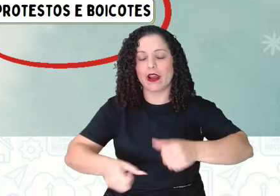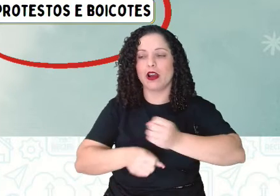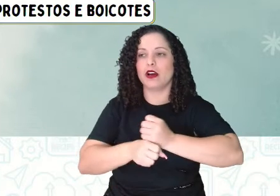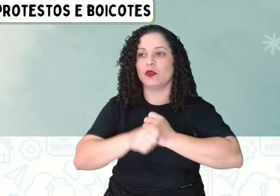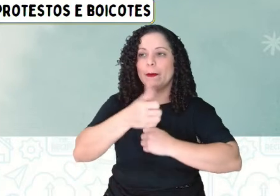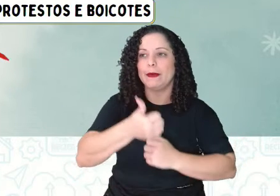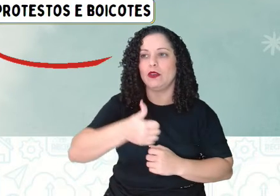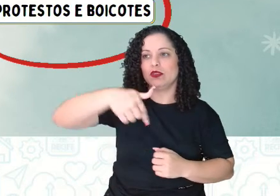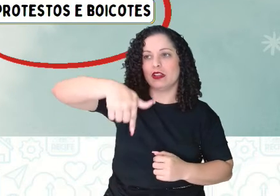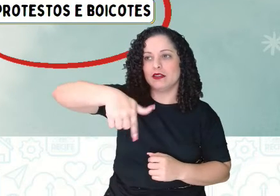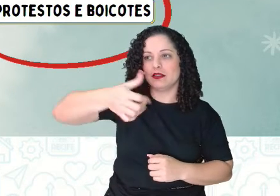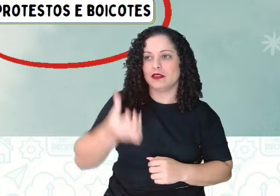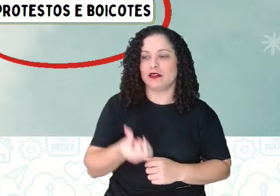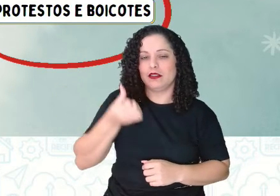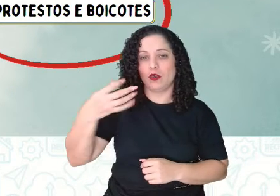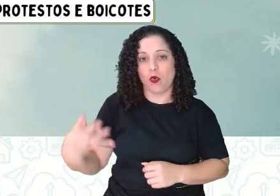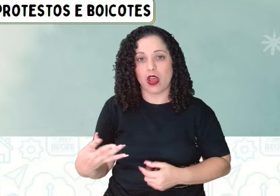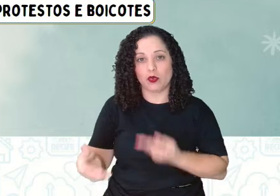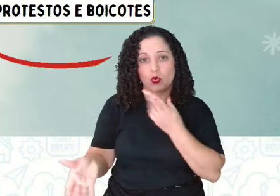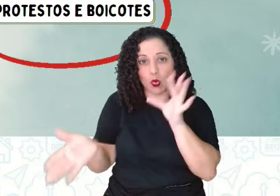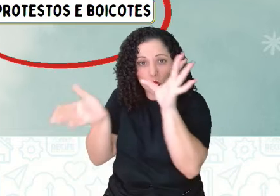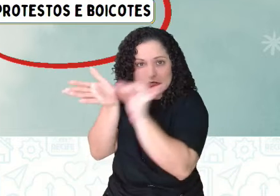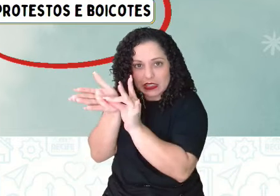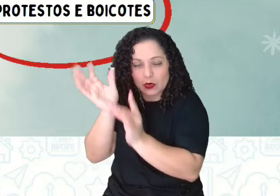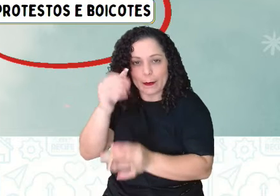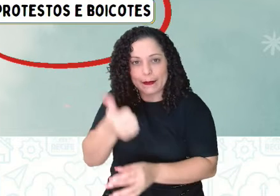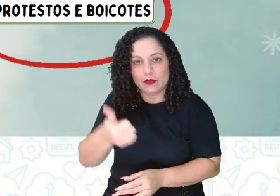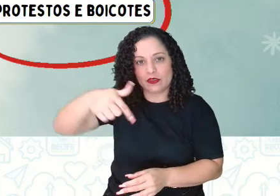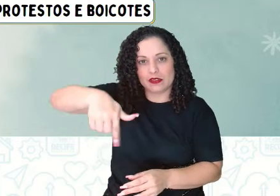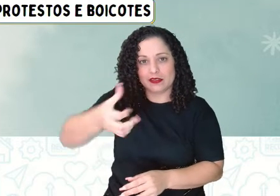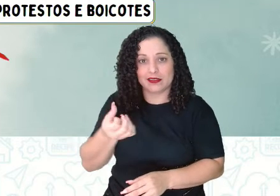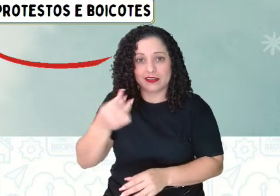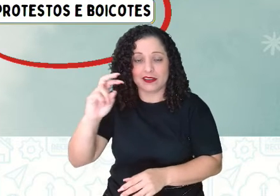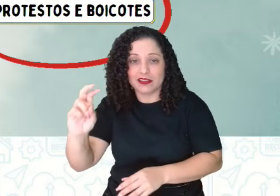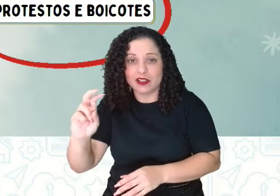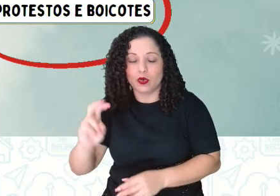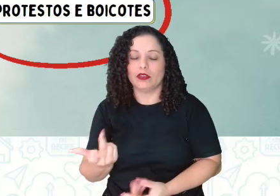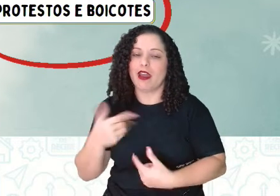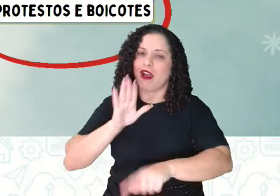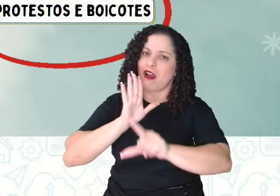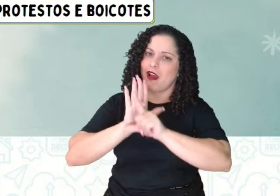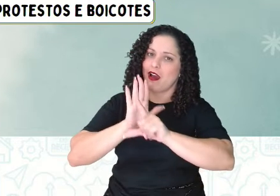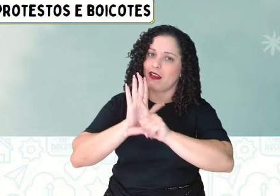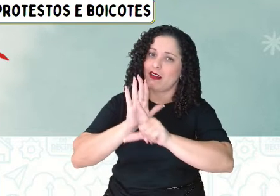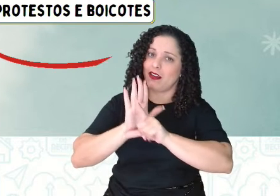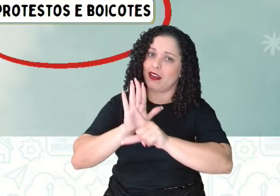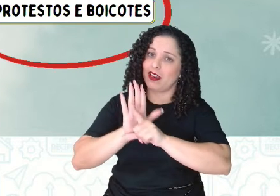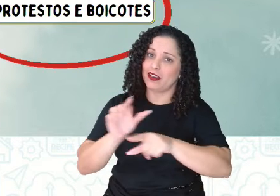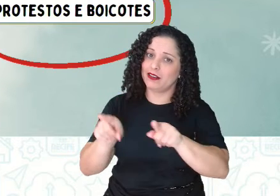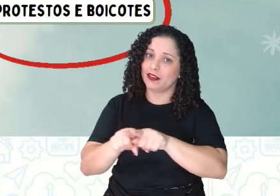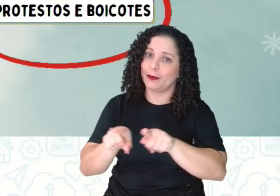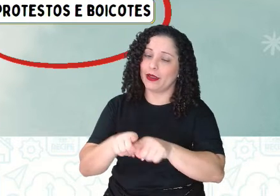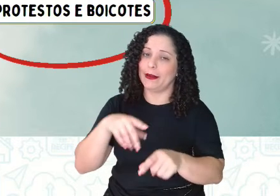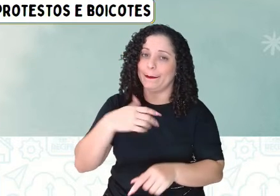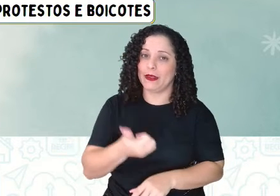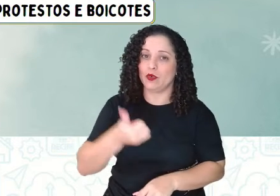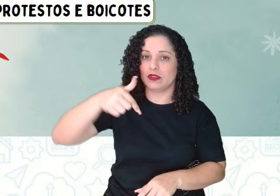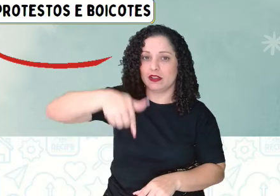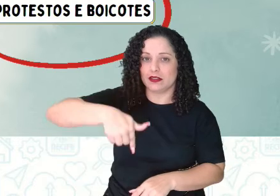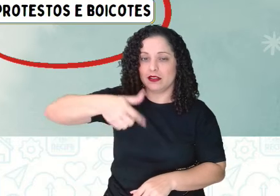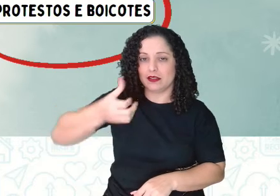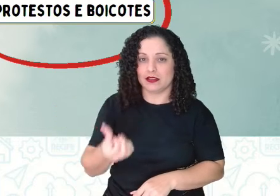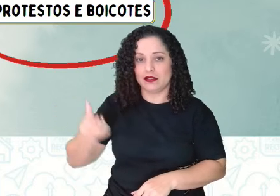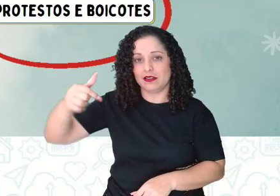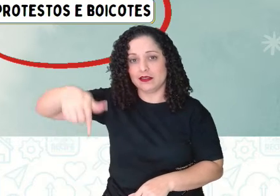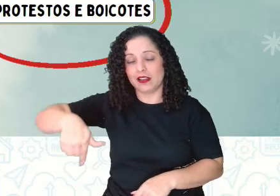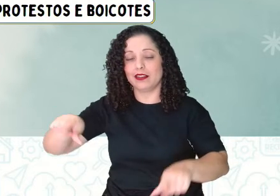lei do selo, 1765, a outra lei de Townshend foi em 1767 e a